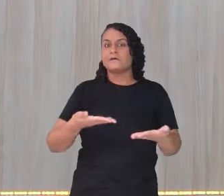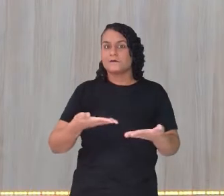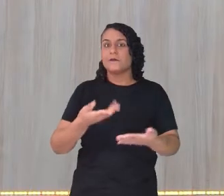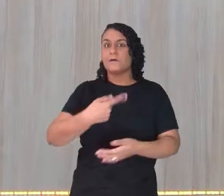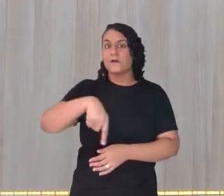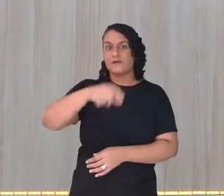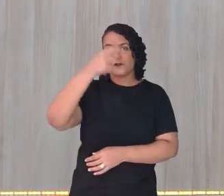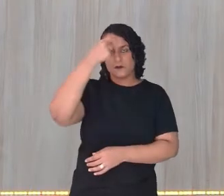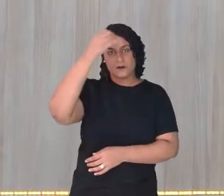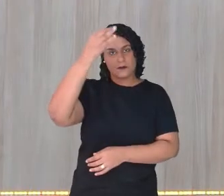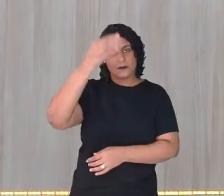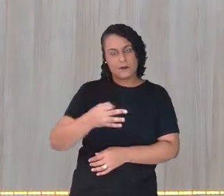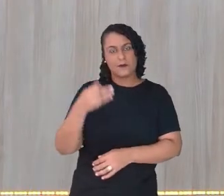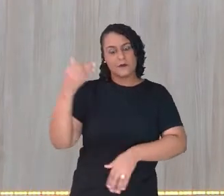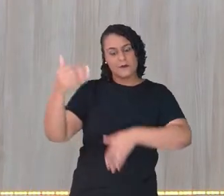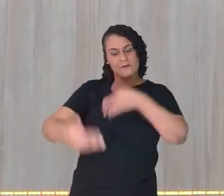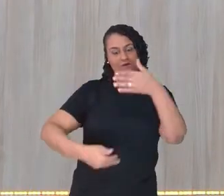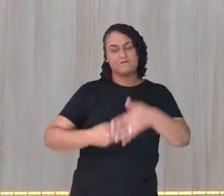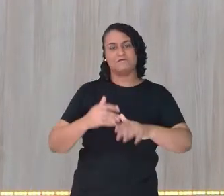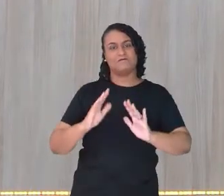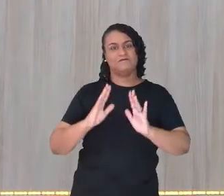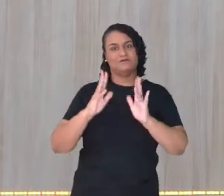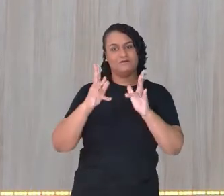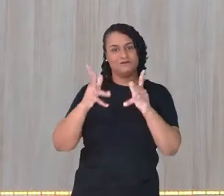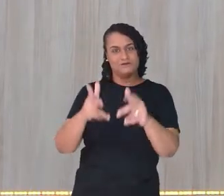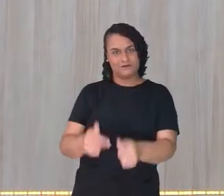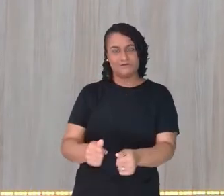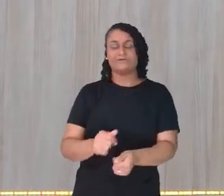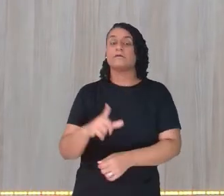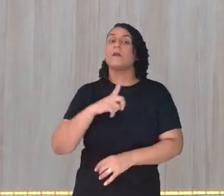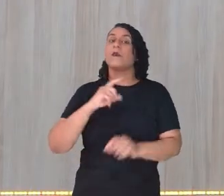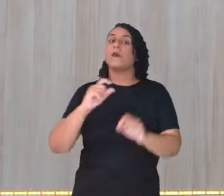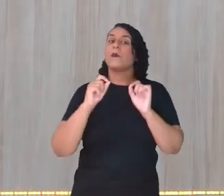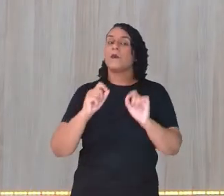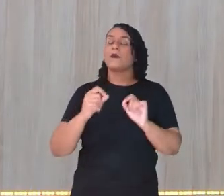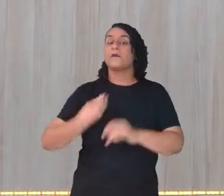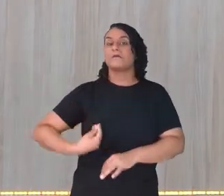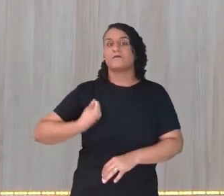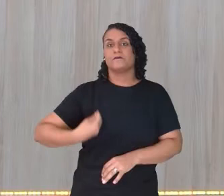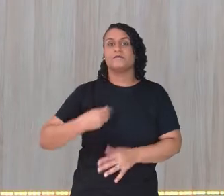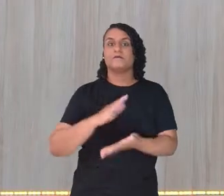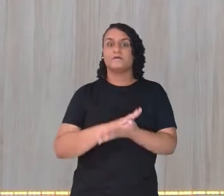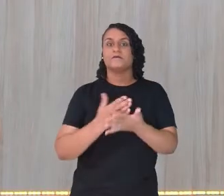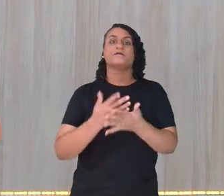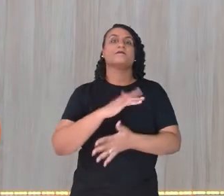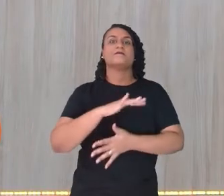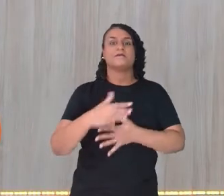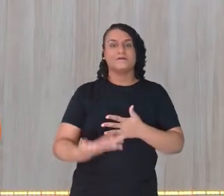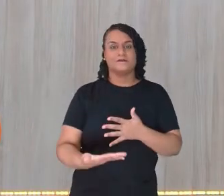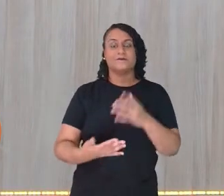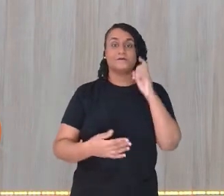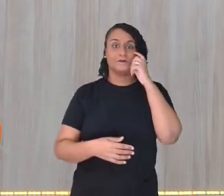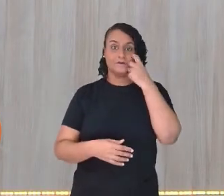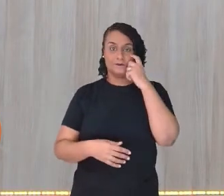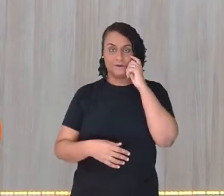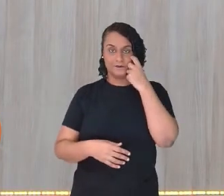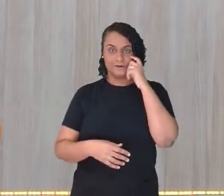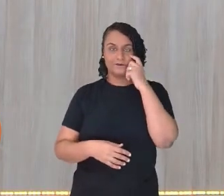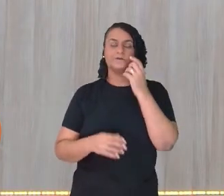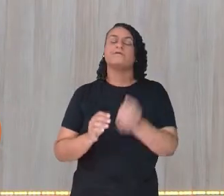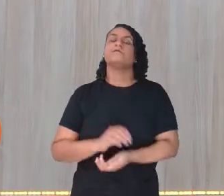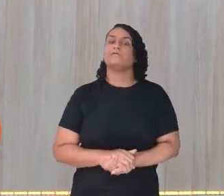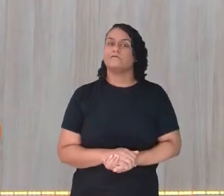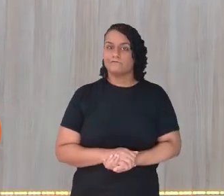compreendida e ter a participação de todos, nós contamos aqui com a Elaine na questão aí, não é, de Libras, gente, a